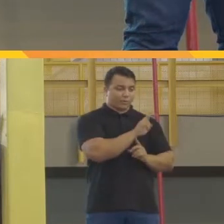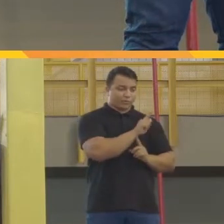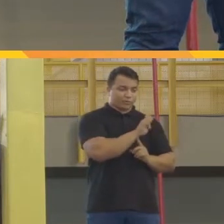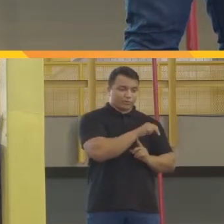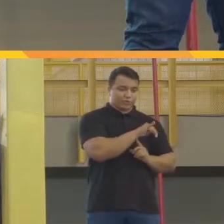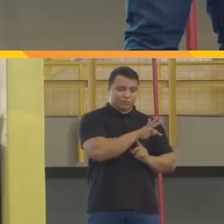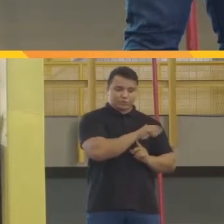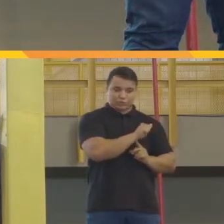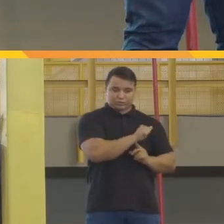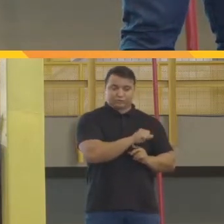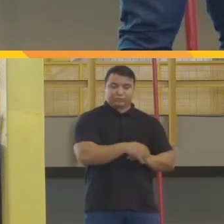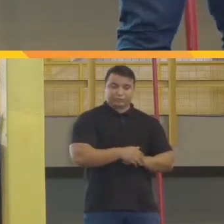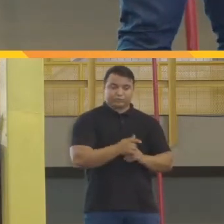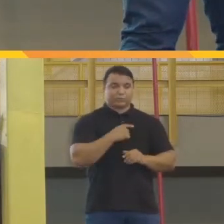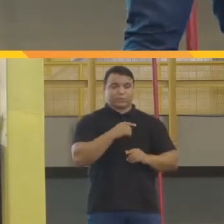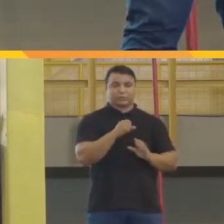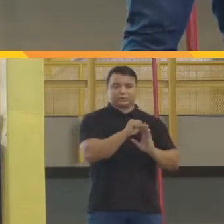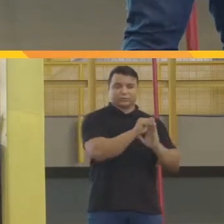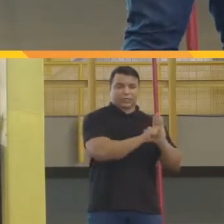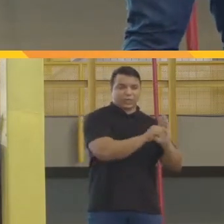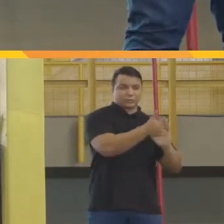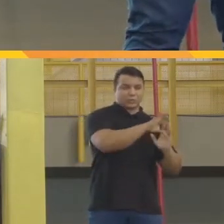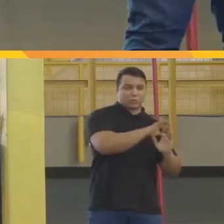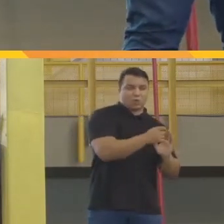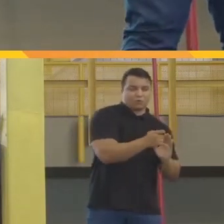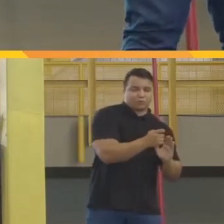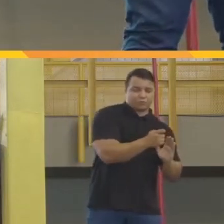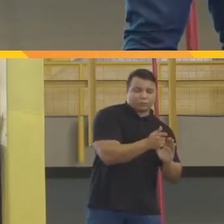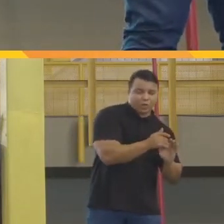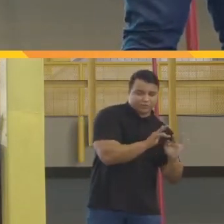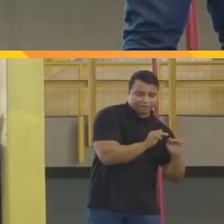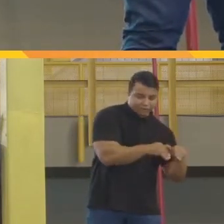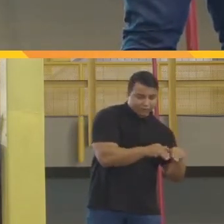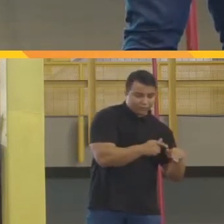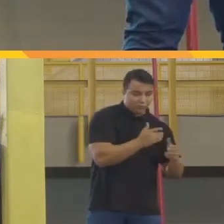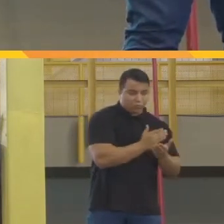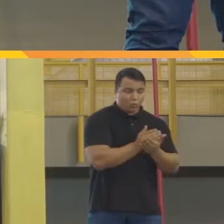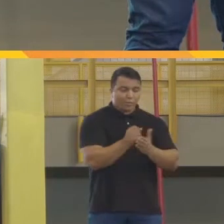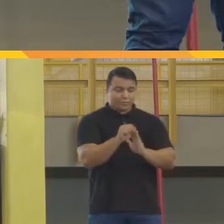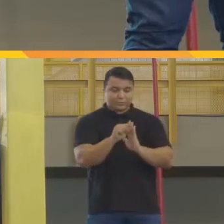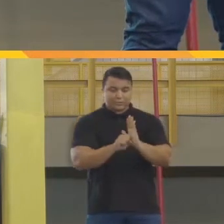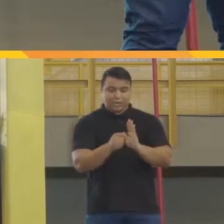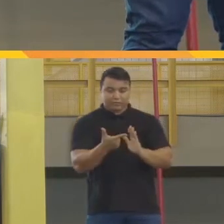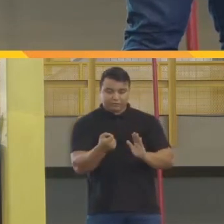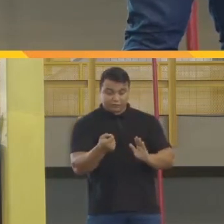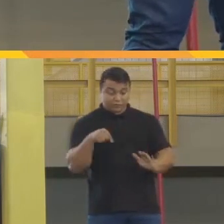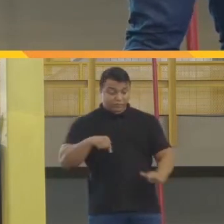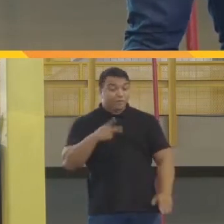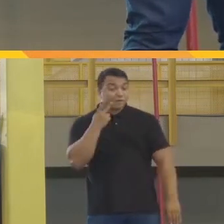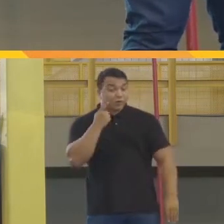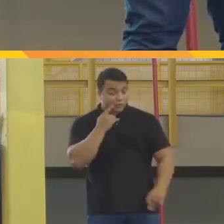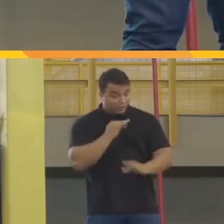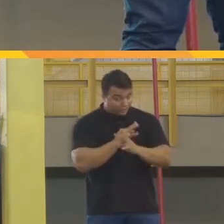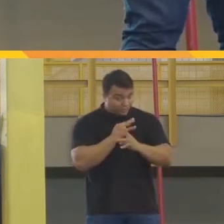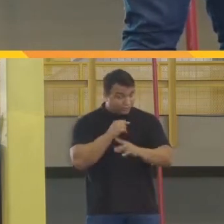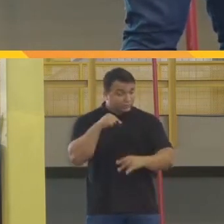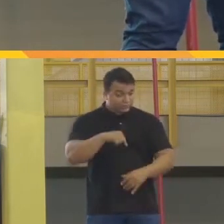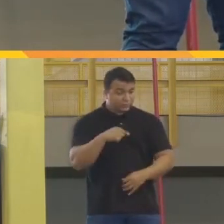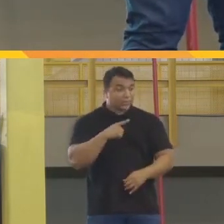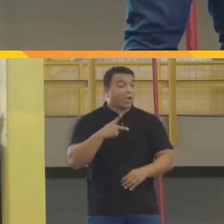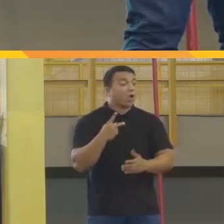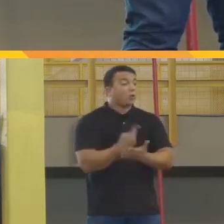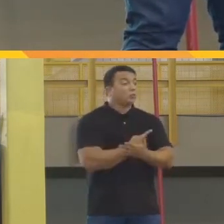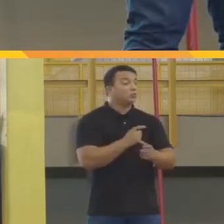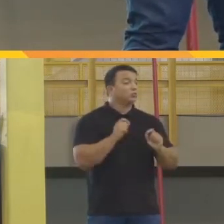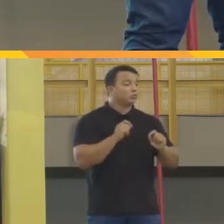muito fortes entre o final do século XIX e o início do século XX, tá? Inclusive aqui em Fortaleza. Em Fortaleza houve todo